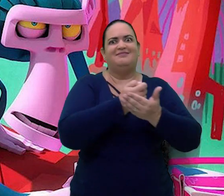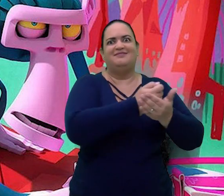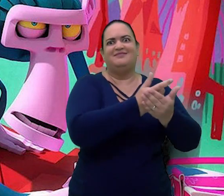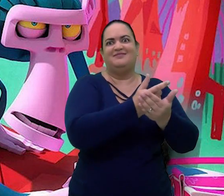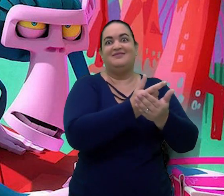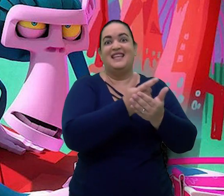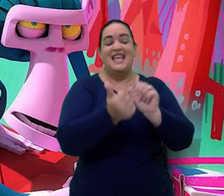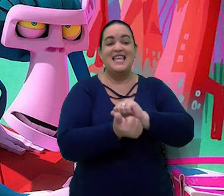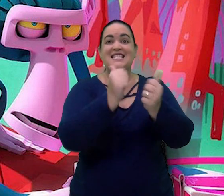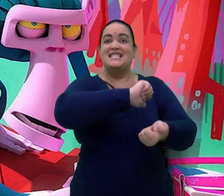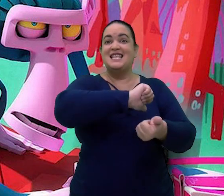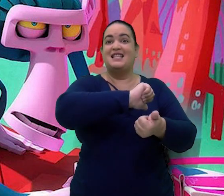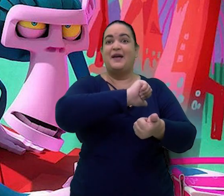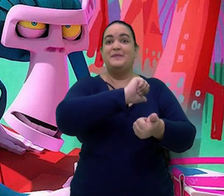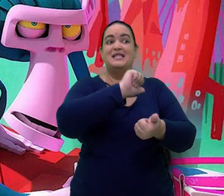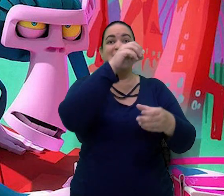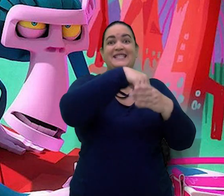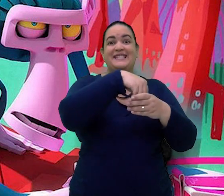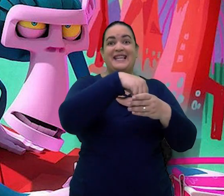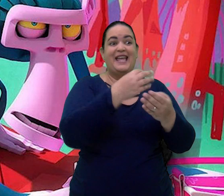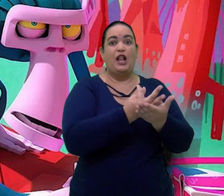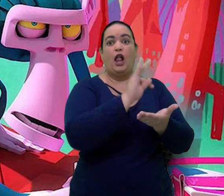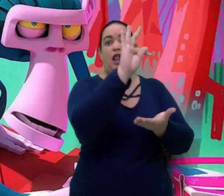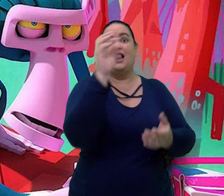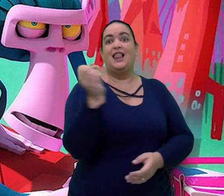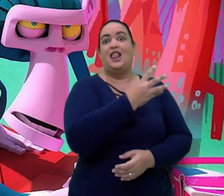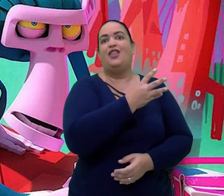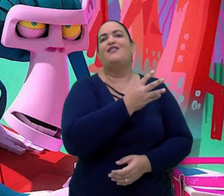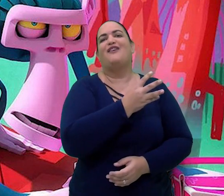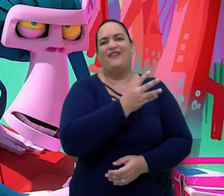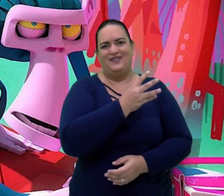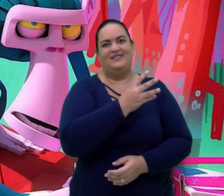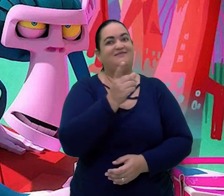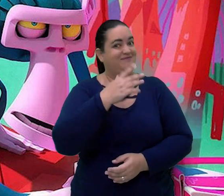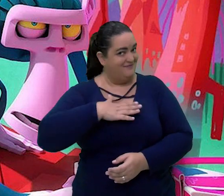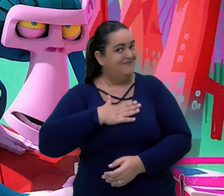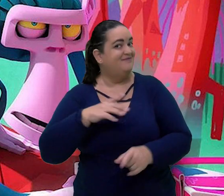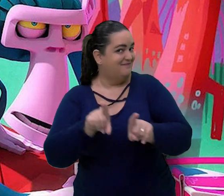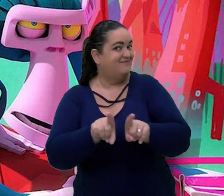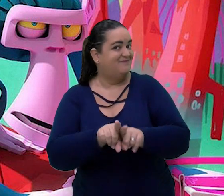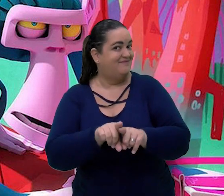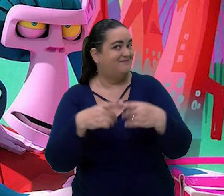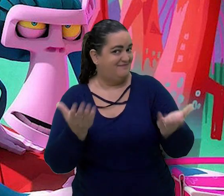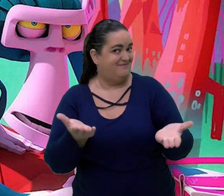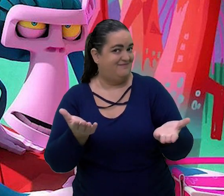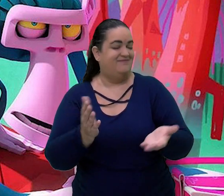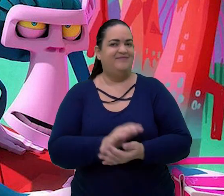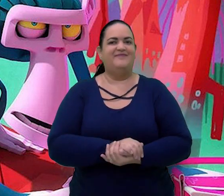novas tecnologias. Afinal de contas, quem não gosta de tecnologia? Mas